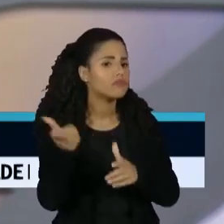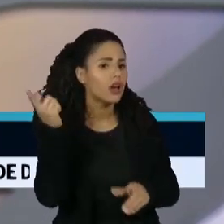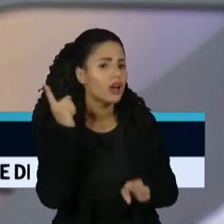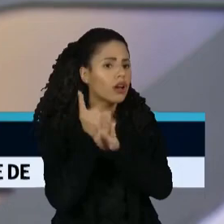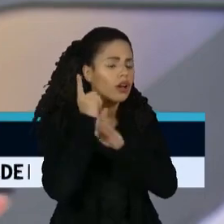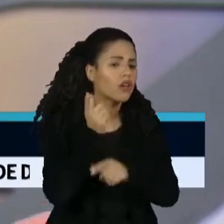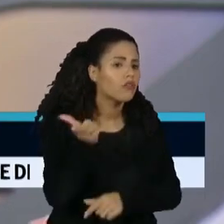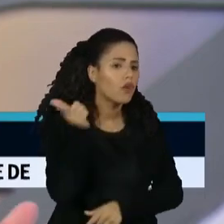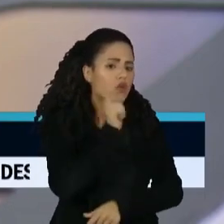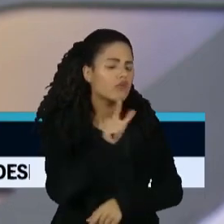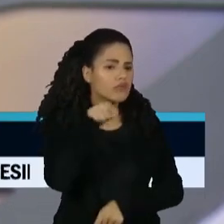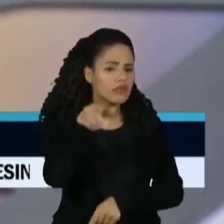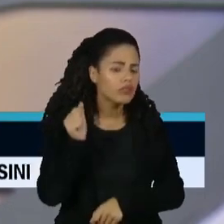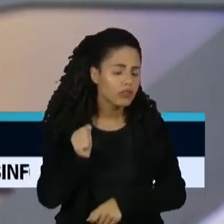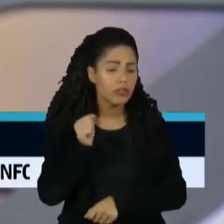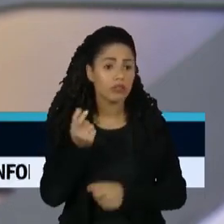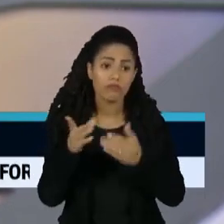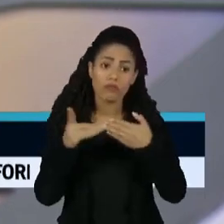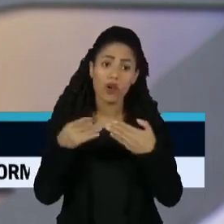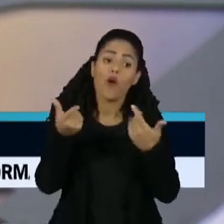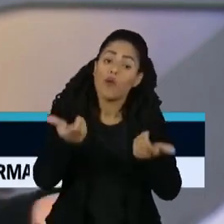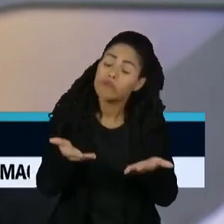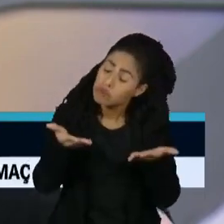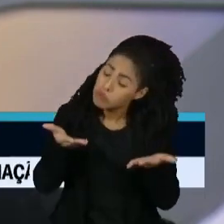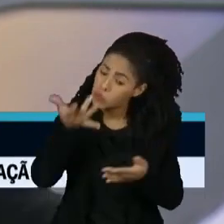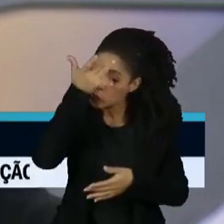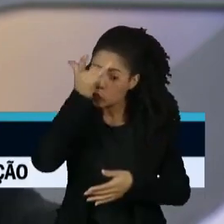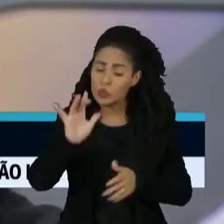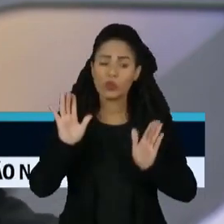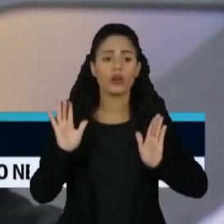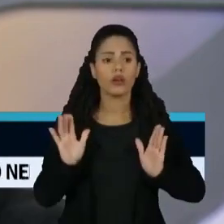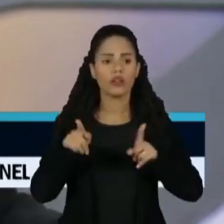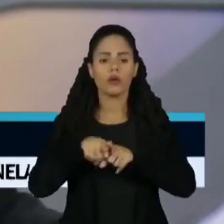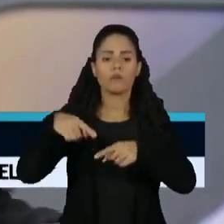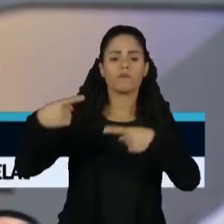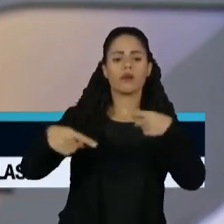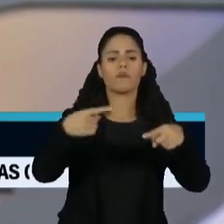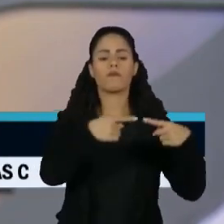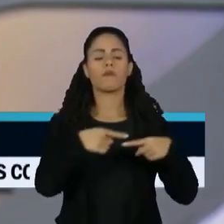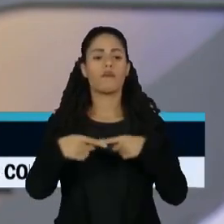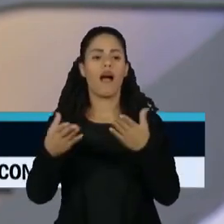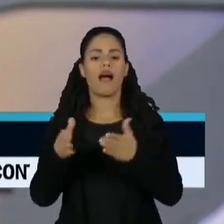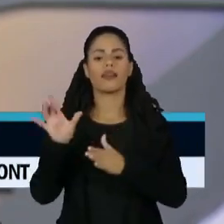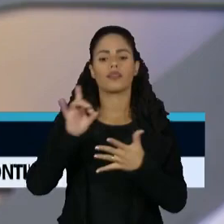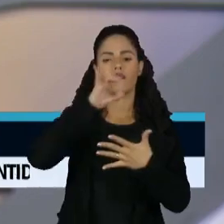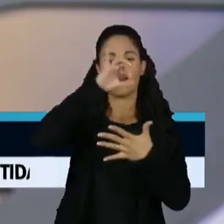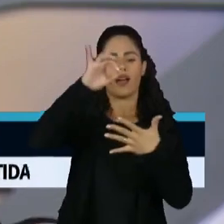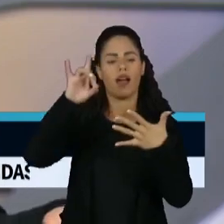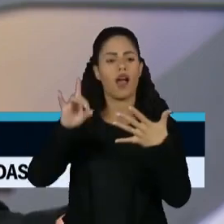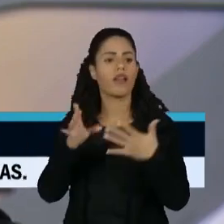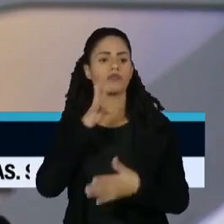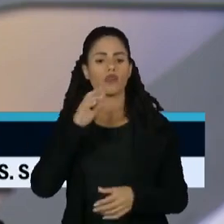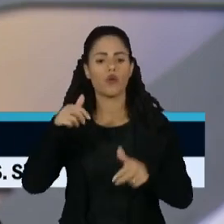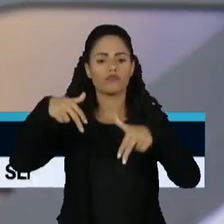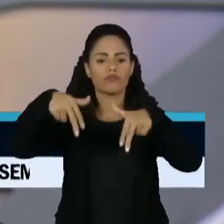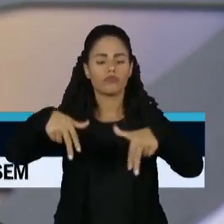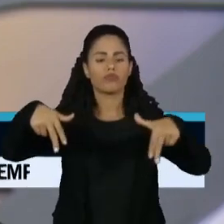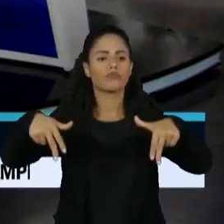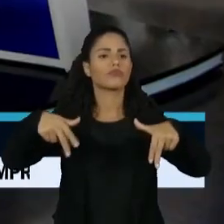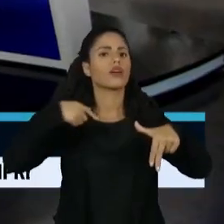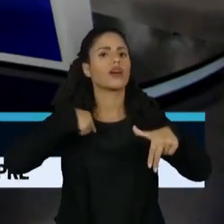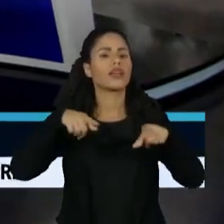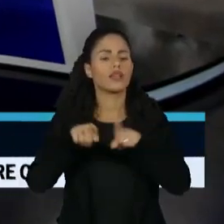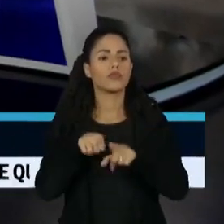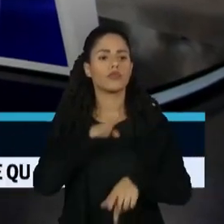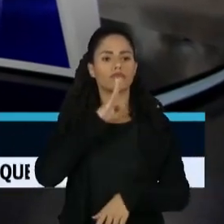9 calotes, assim. Então, assim, acho que isso está sendo pouco. Então, nesse debate, sim, acho que cada um ficou ali com sua base, a Patrícia Bullrich mais